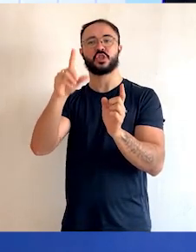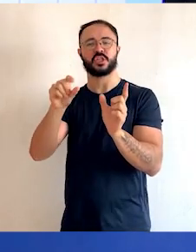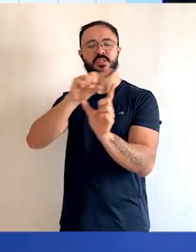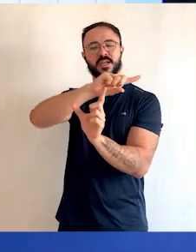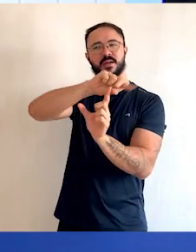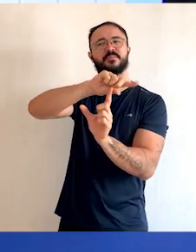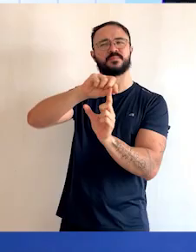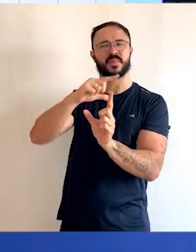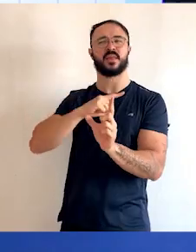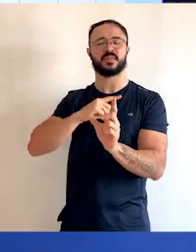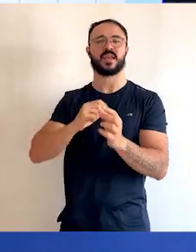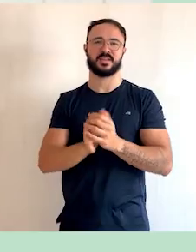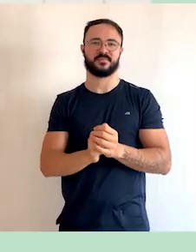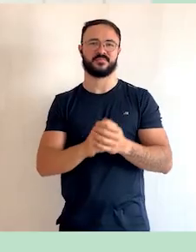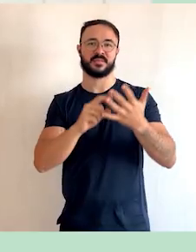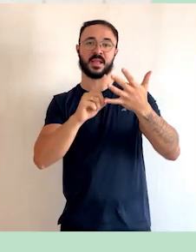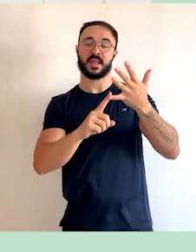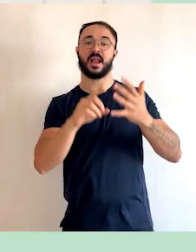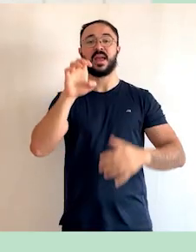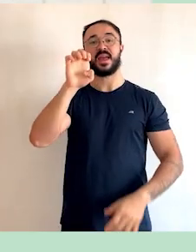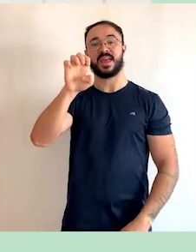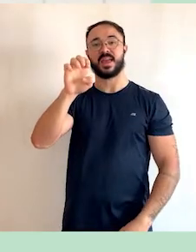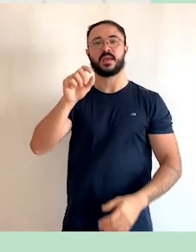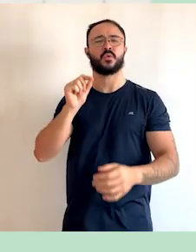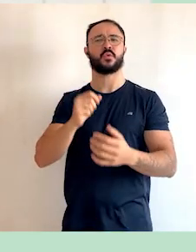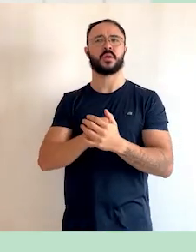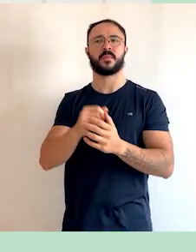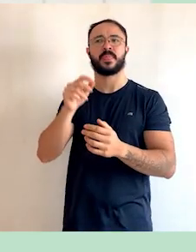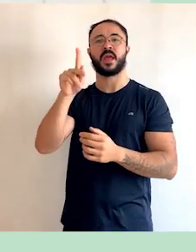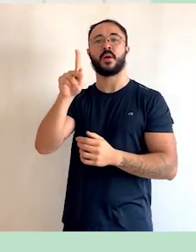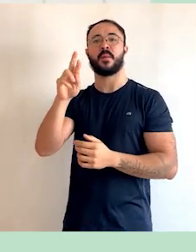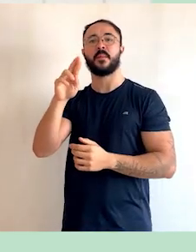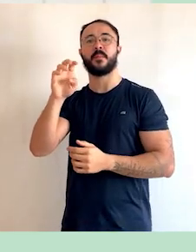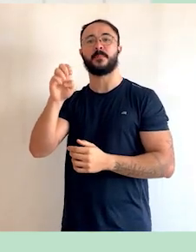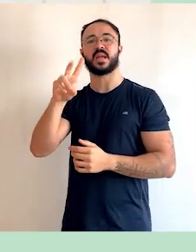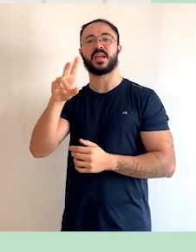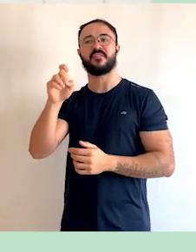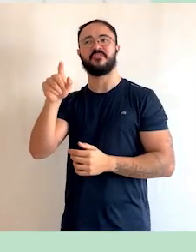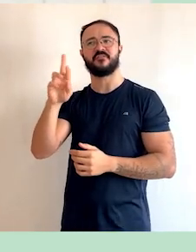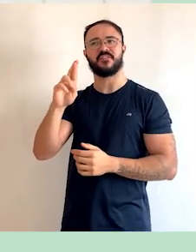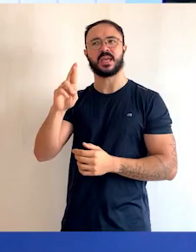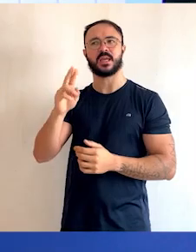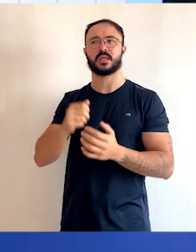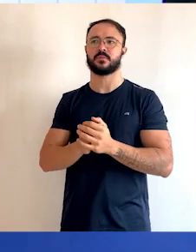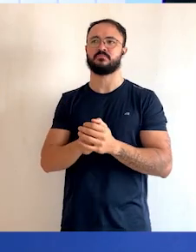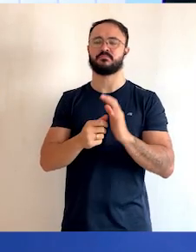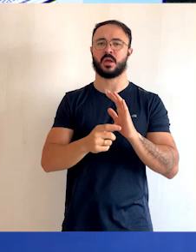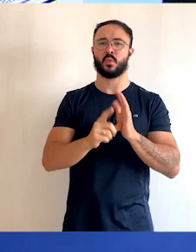criada a partir do acréscimo de um prefixo pré e veio do verbo ver.